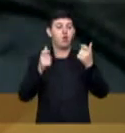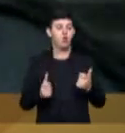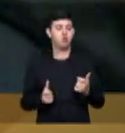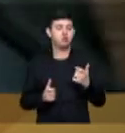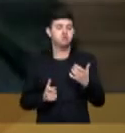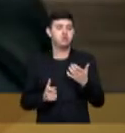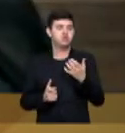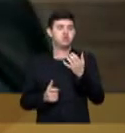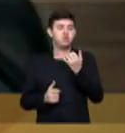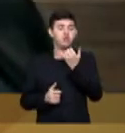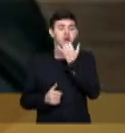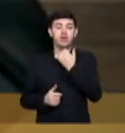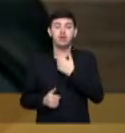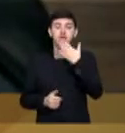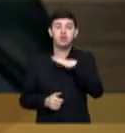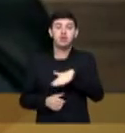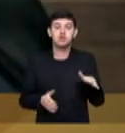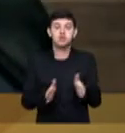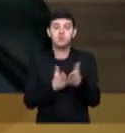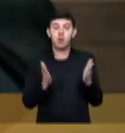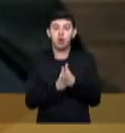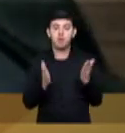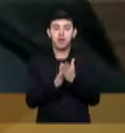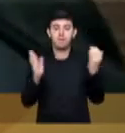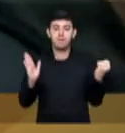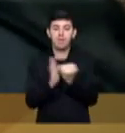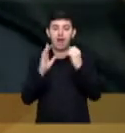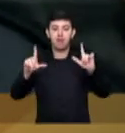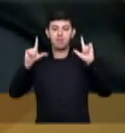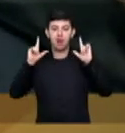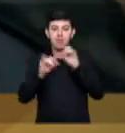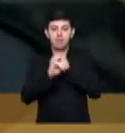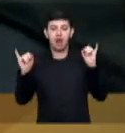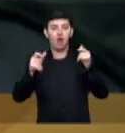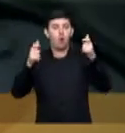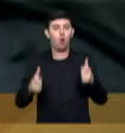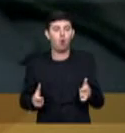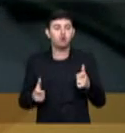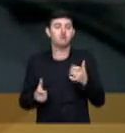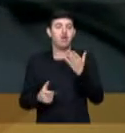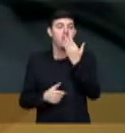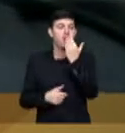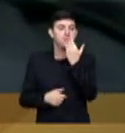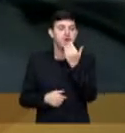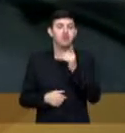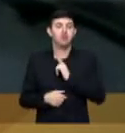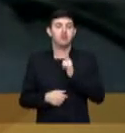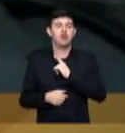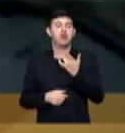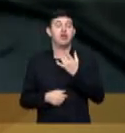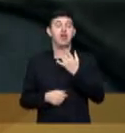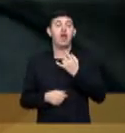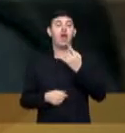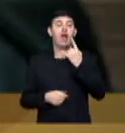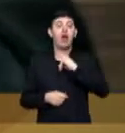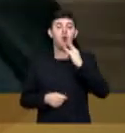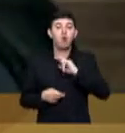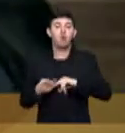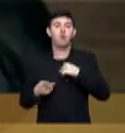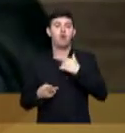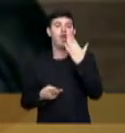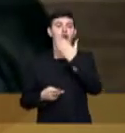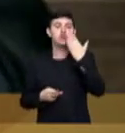em nutrientes e com alto teor de açúcar, gorduras saturadas ou